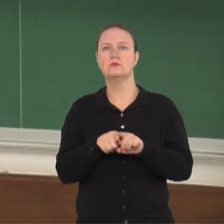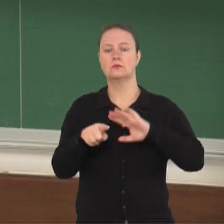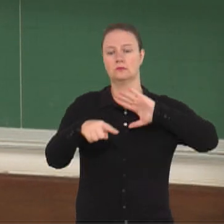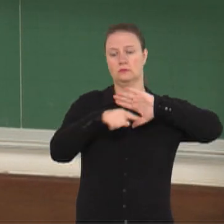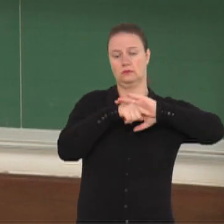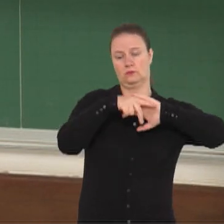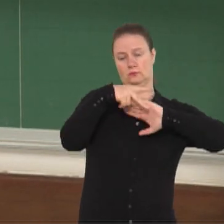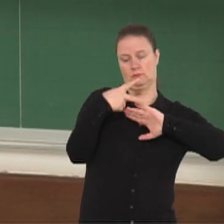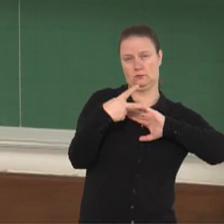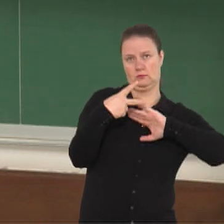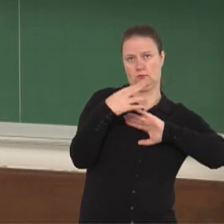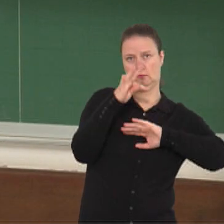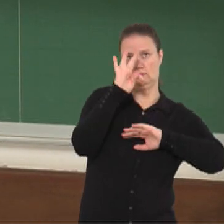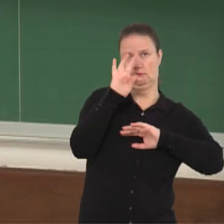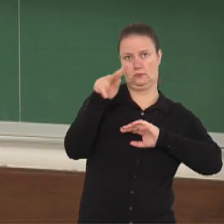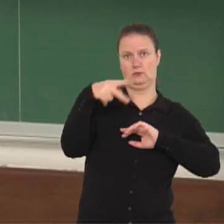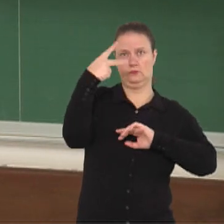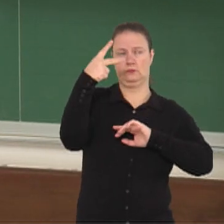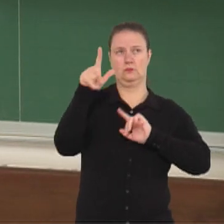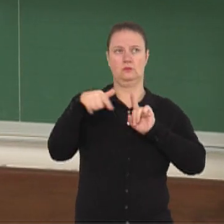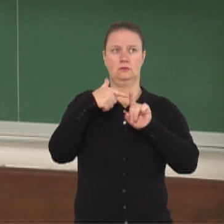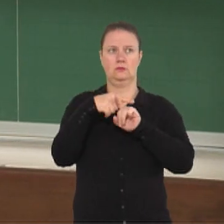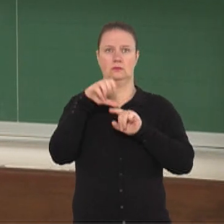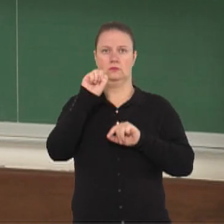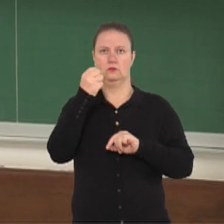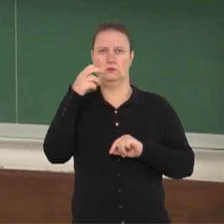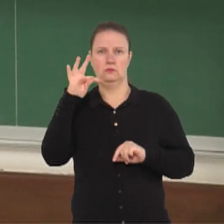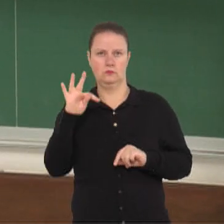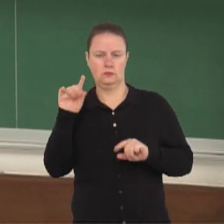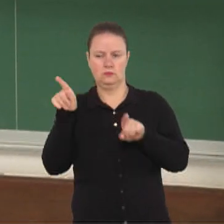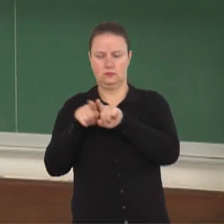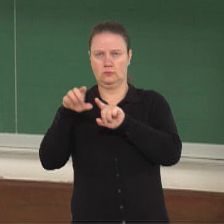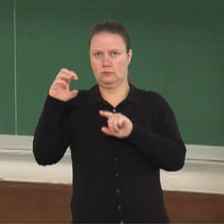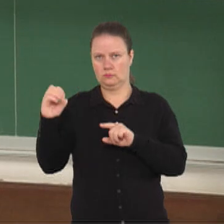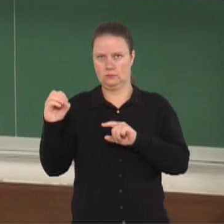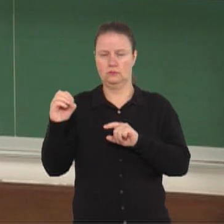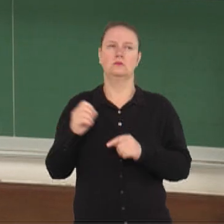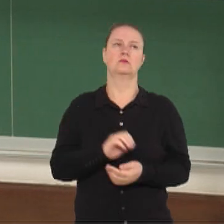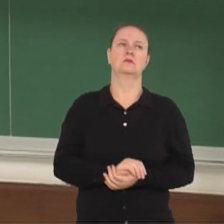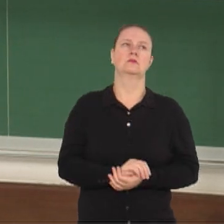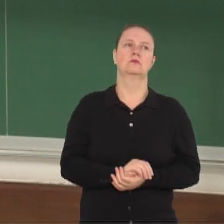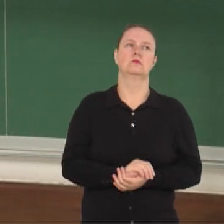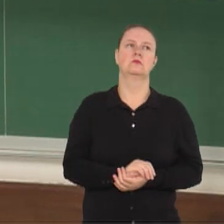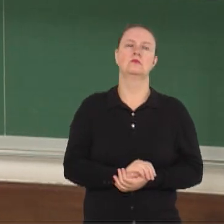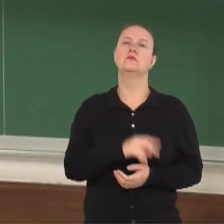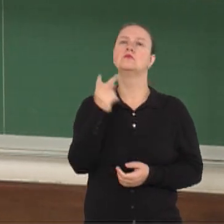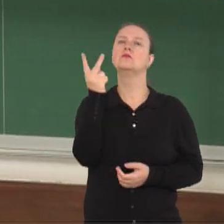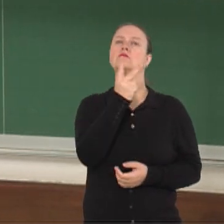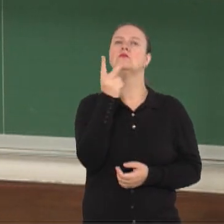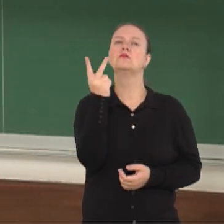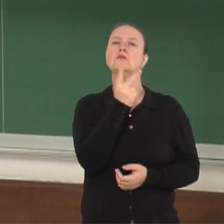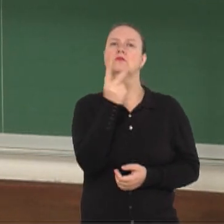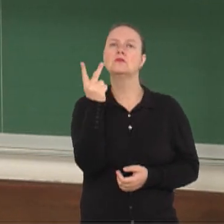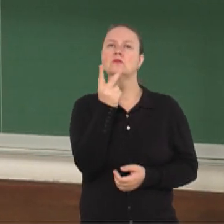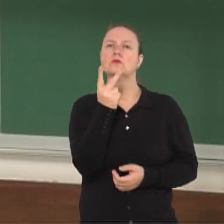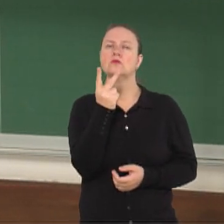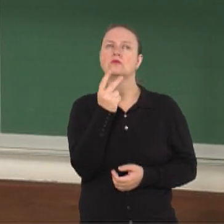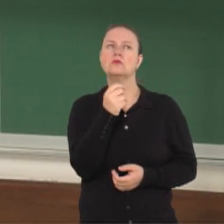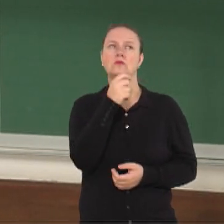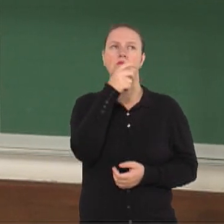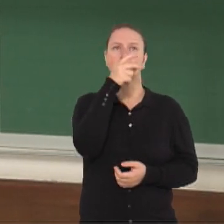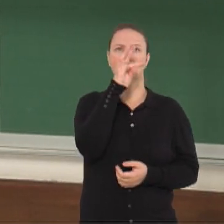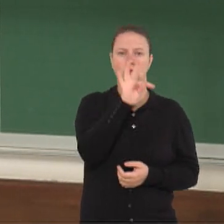menos 2t ao quadrado mais 8t igual a zero. Entenda, nos dois termos eu